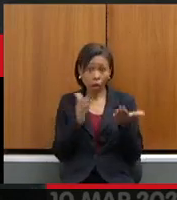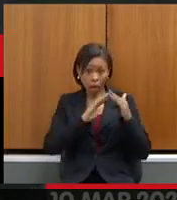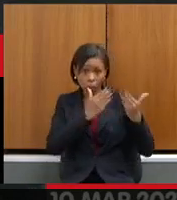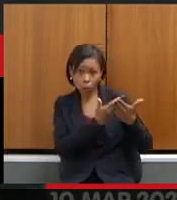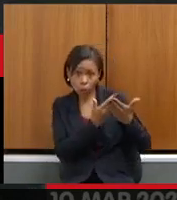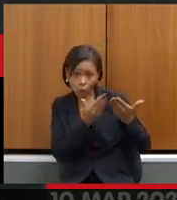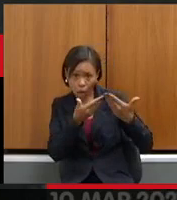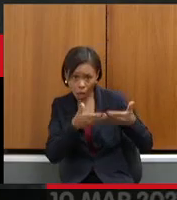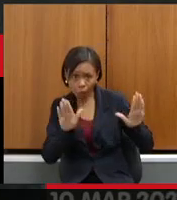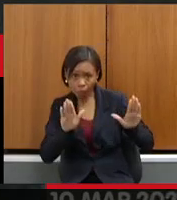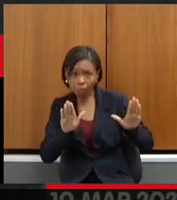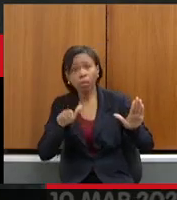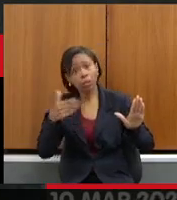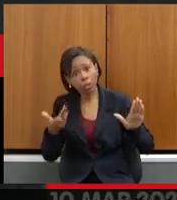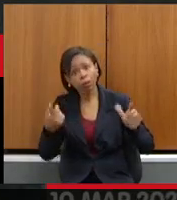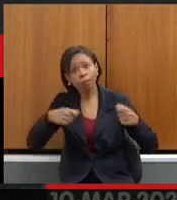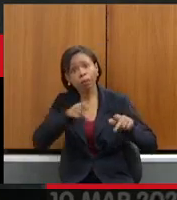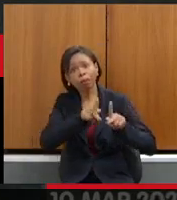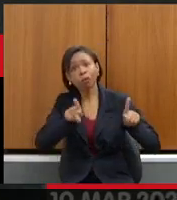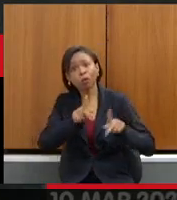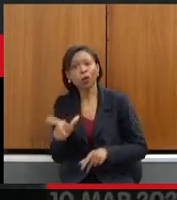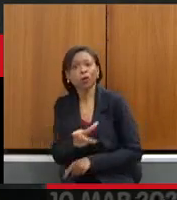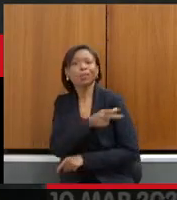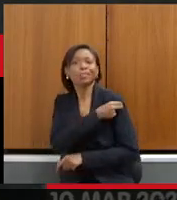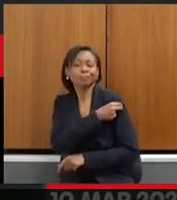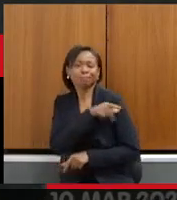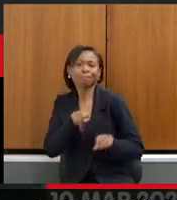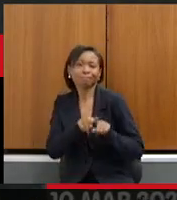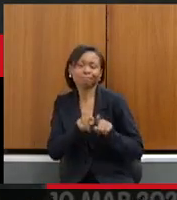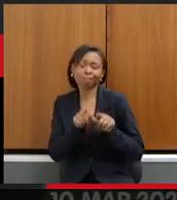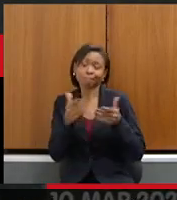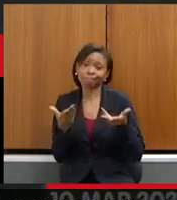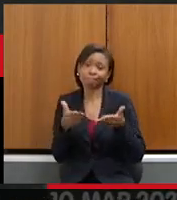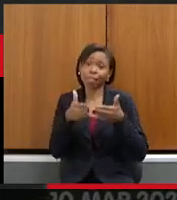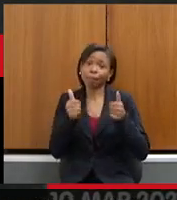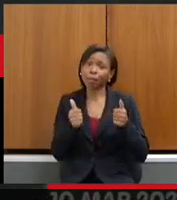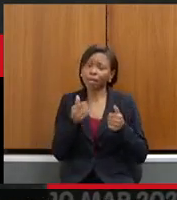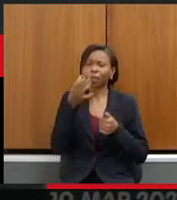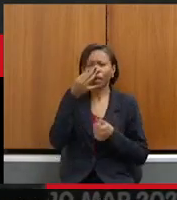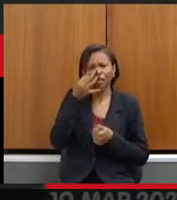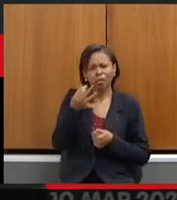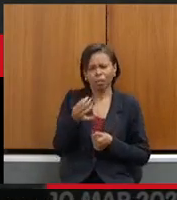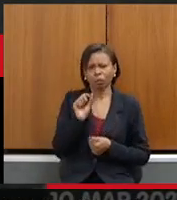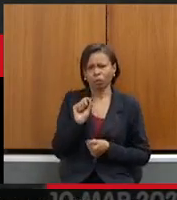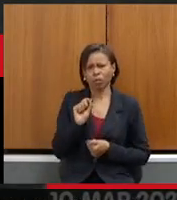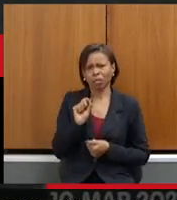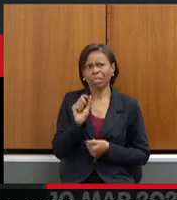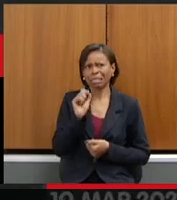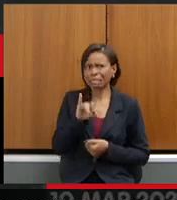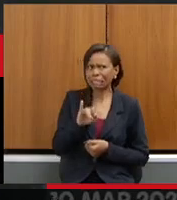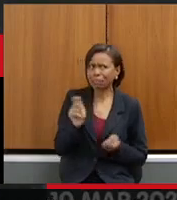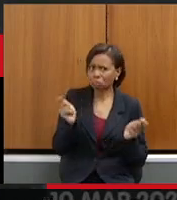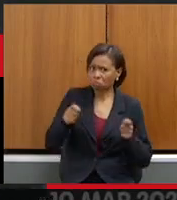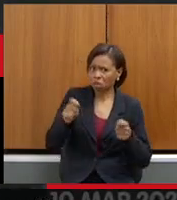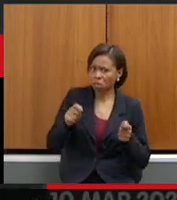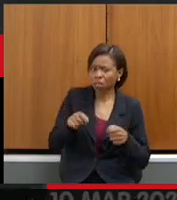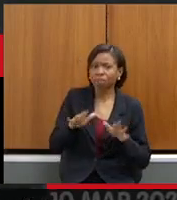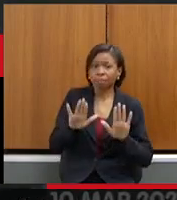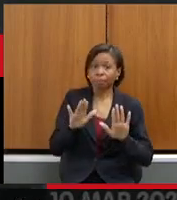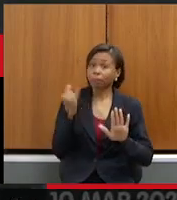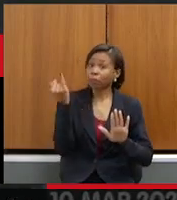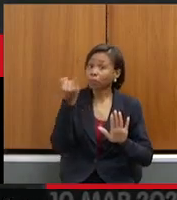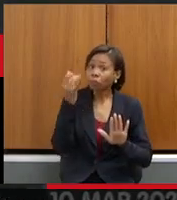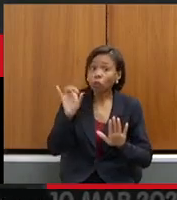e vacinas com as pessoas então né O que a gente pede aqui Atenção se a gente conseguir reverter que eu acho que é importante a gente não